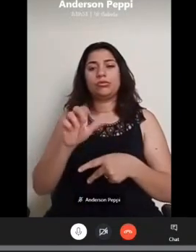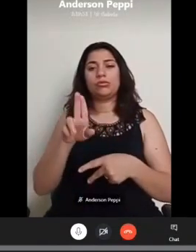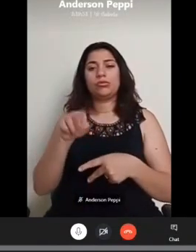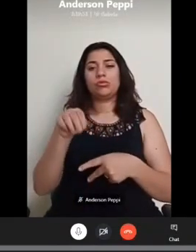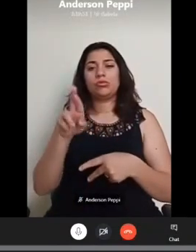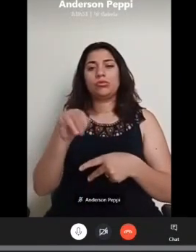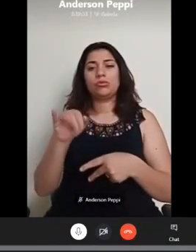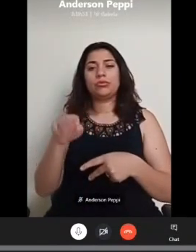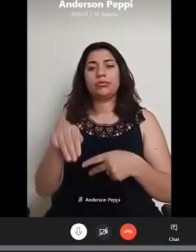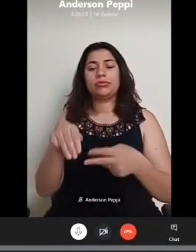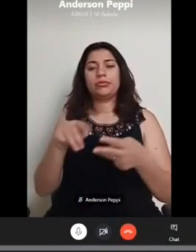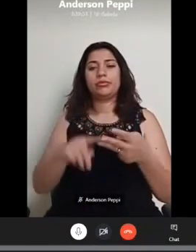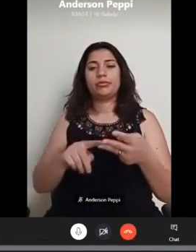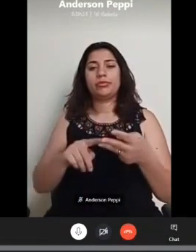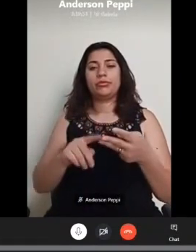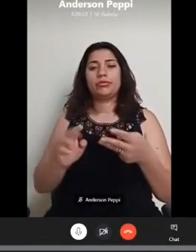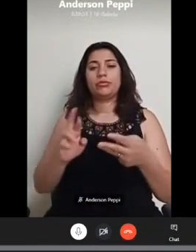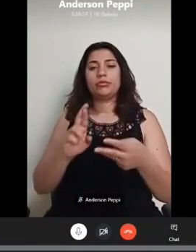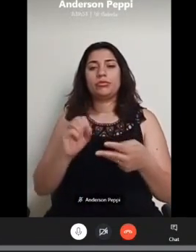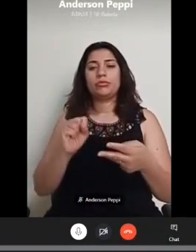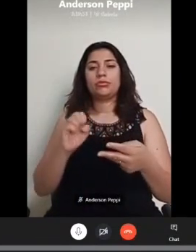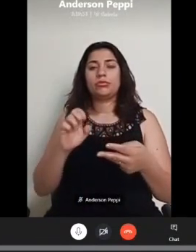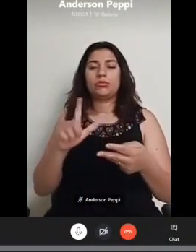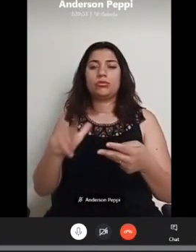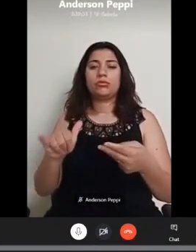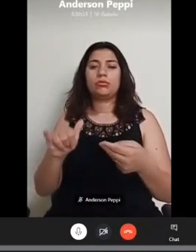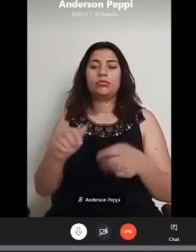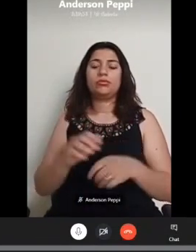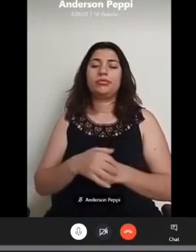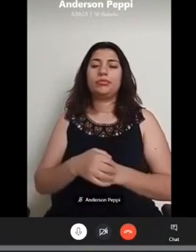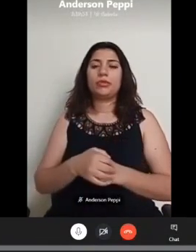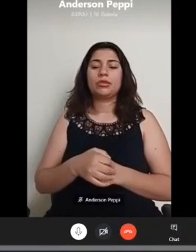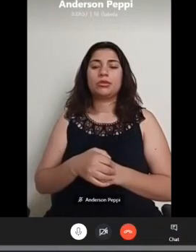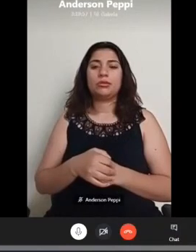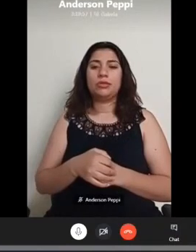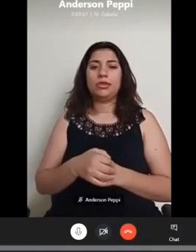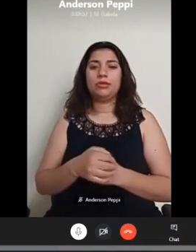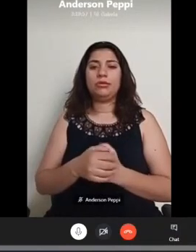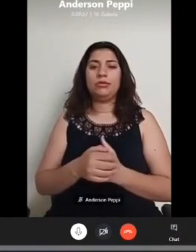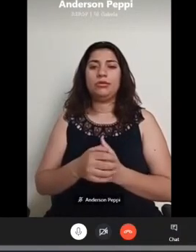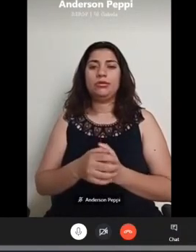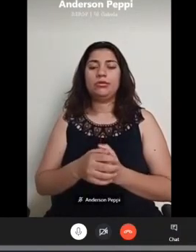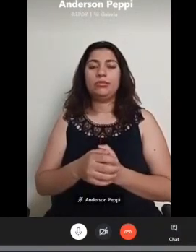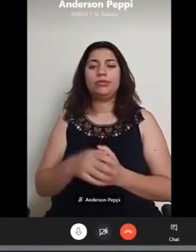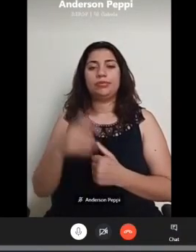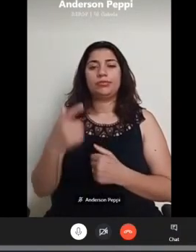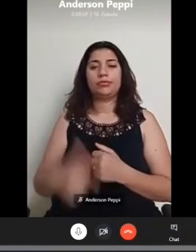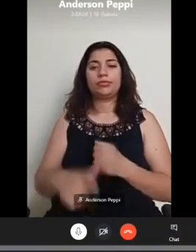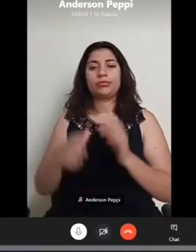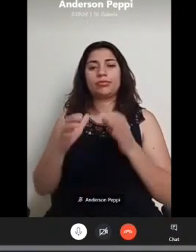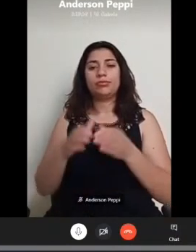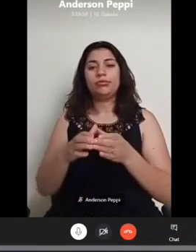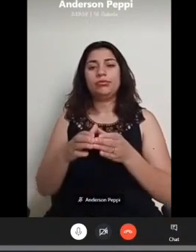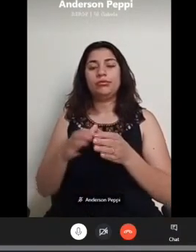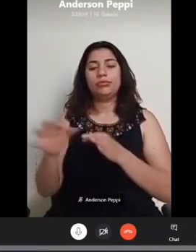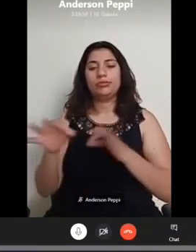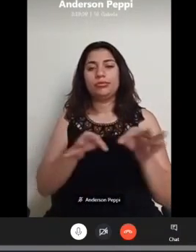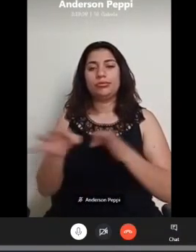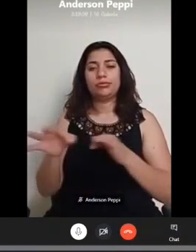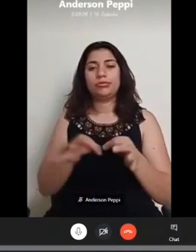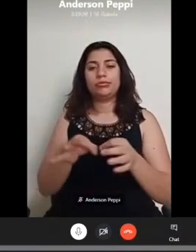de Defesa do Cidadão e dos Direitos Humanos tem como presidente a Rose Iello, como